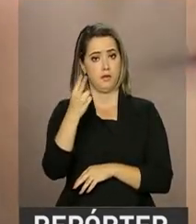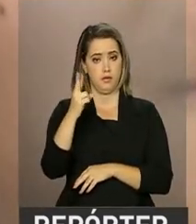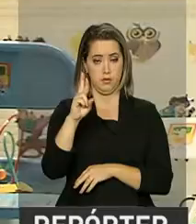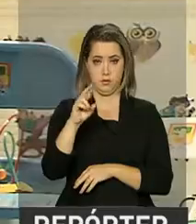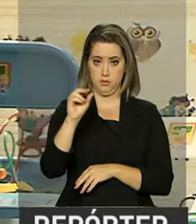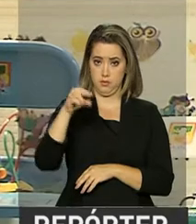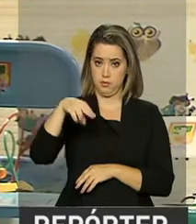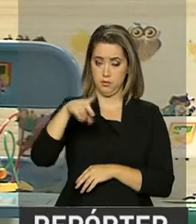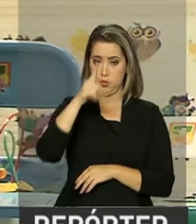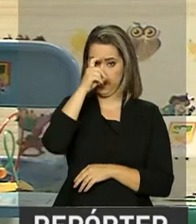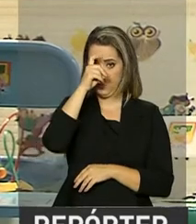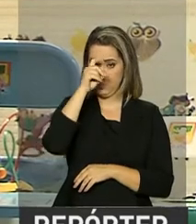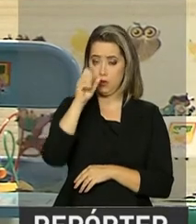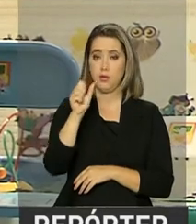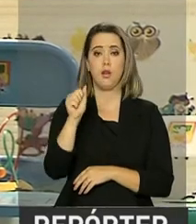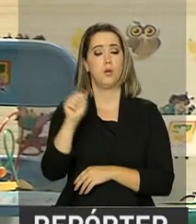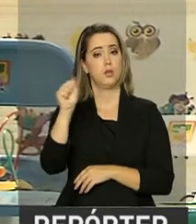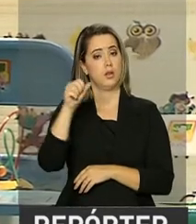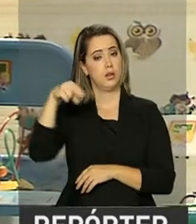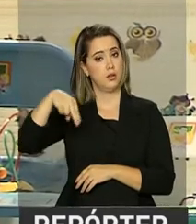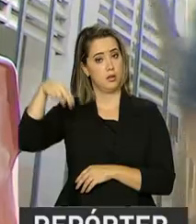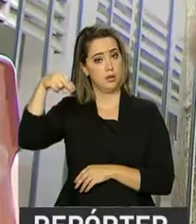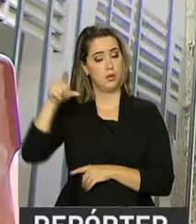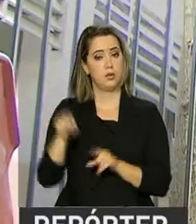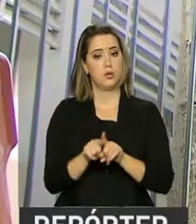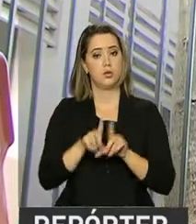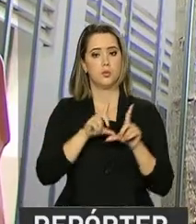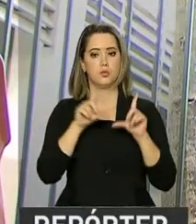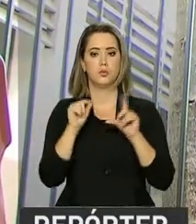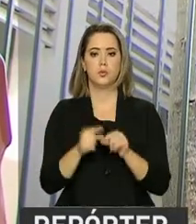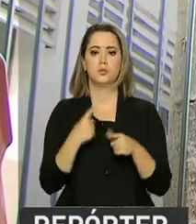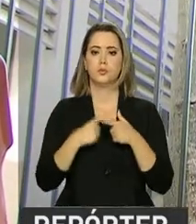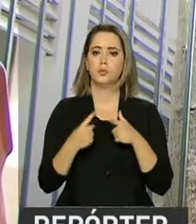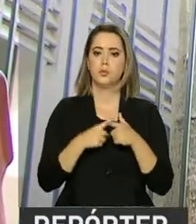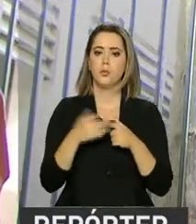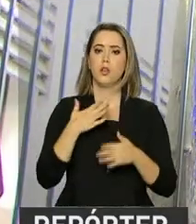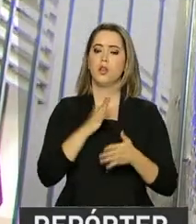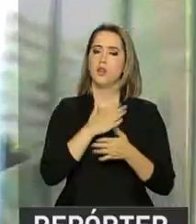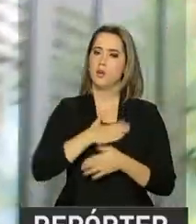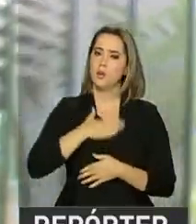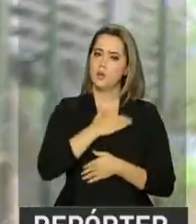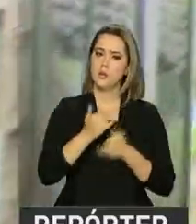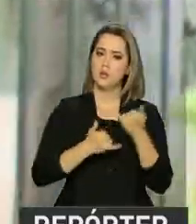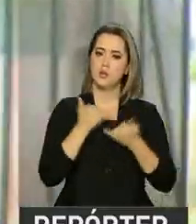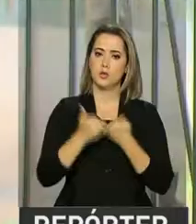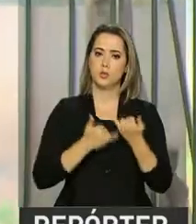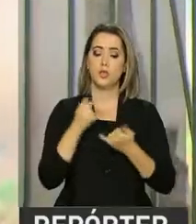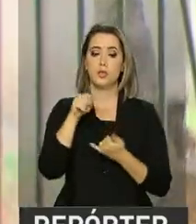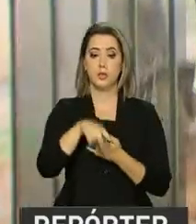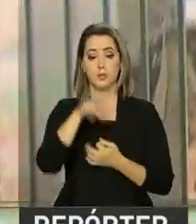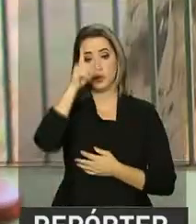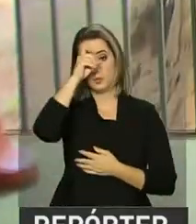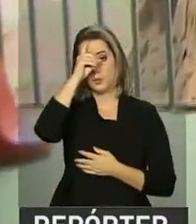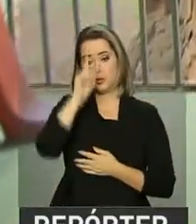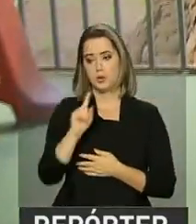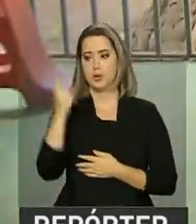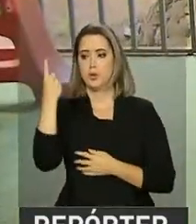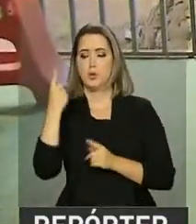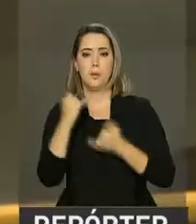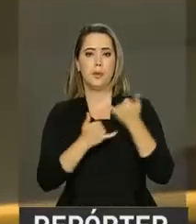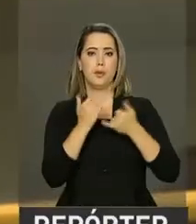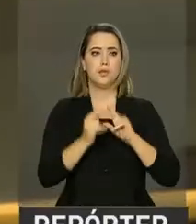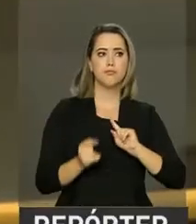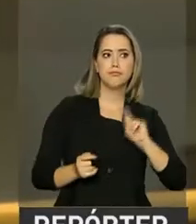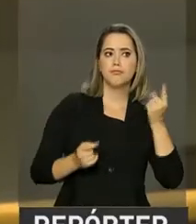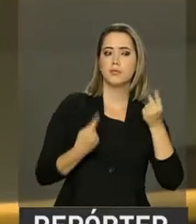tratamento para amenizar a rotina cansativa lorraine gosta de brincar no parquinho do hospital entre uma brincadeira e outra